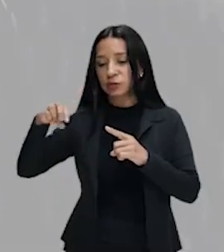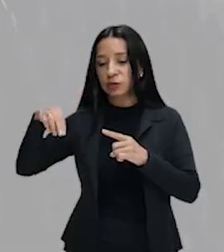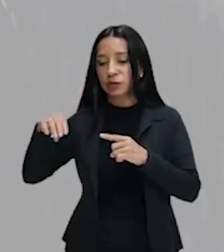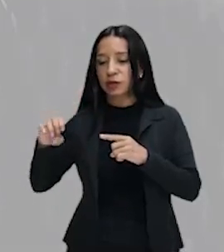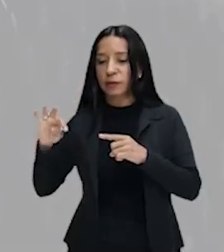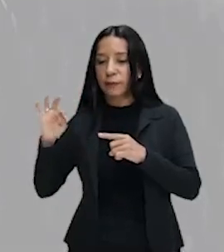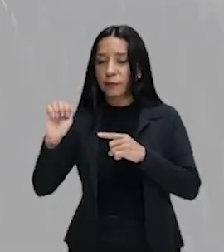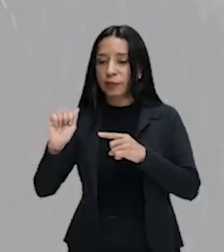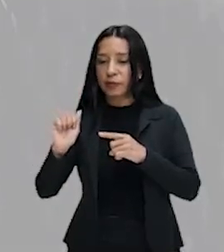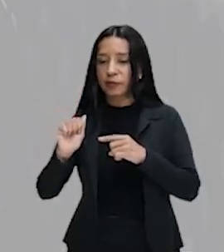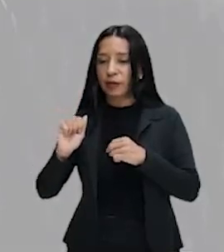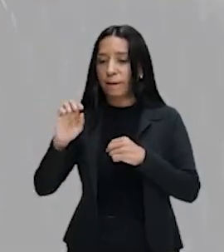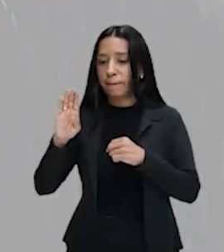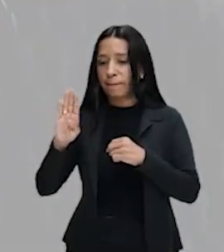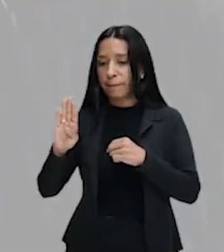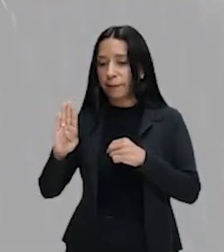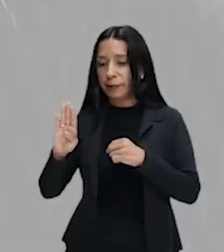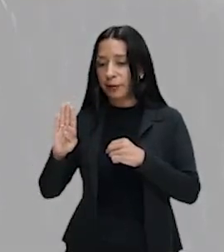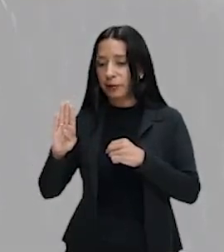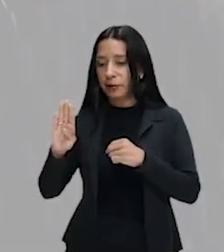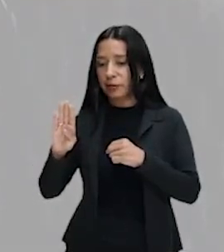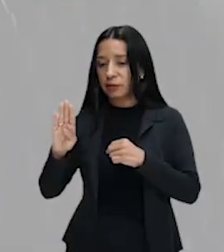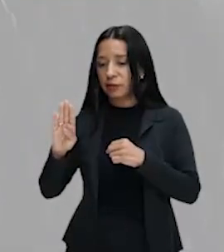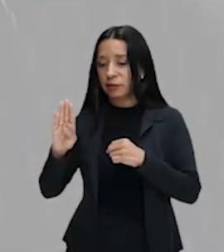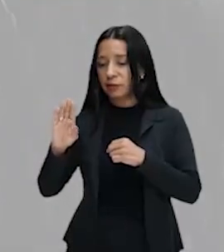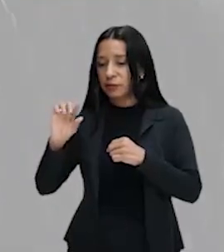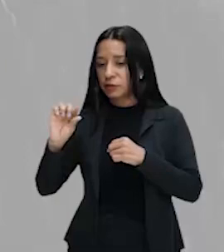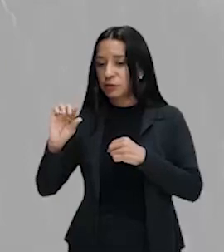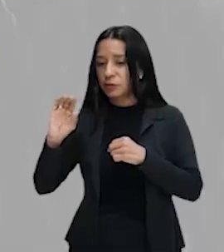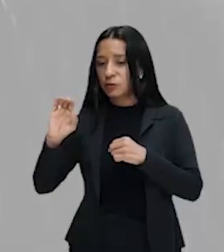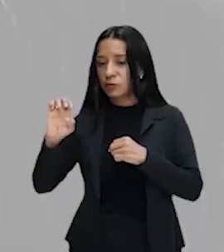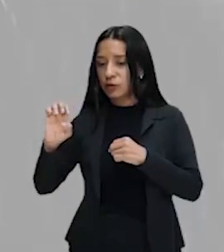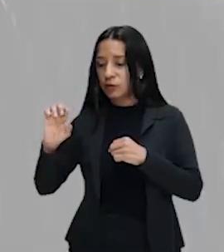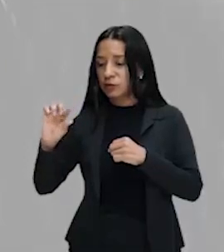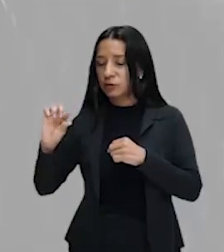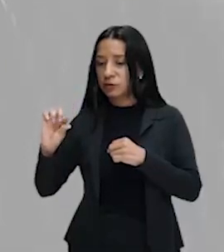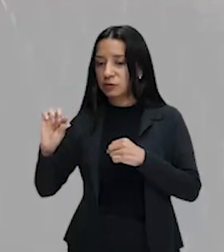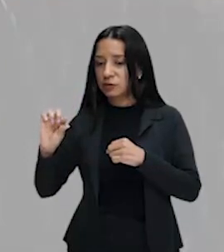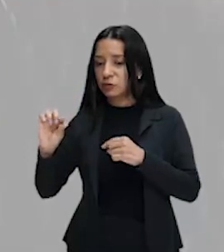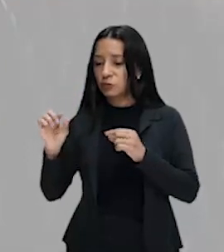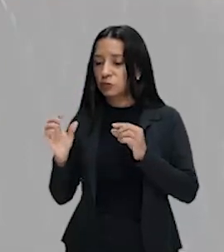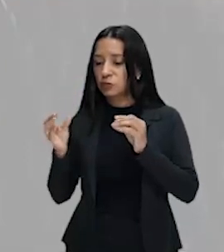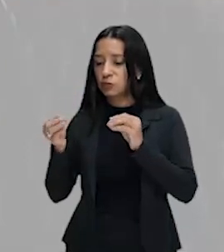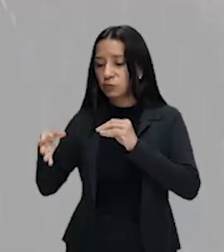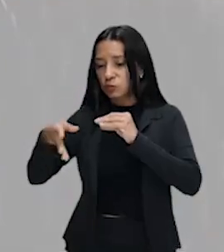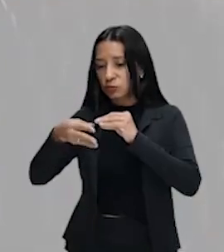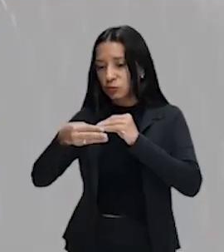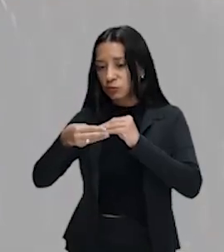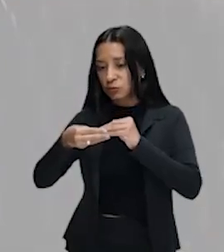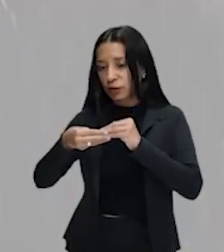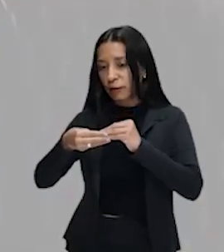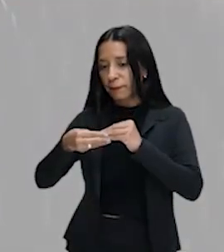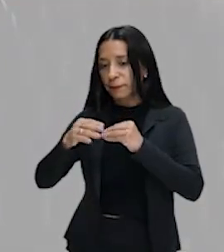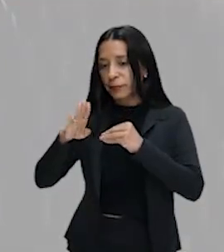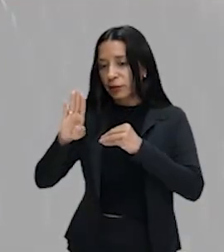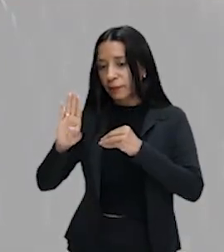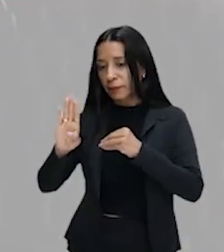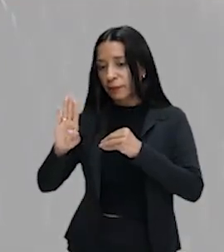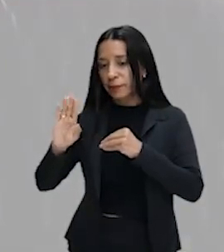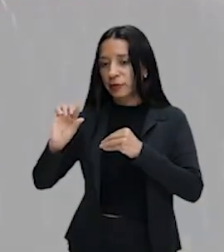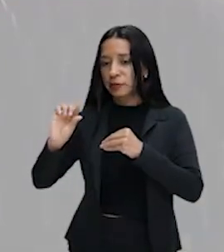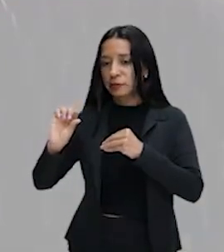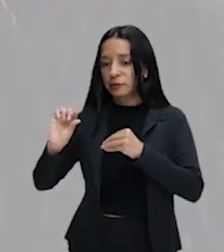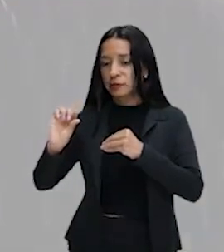gameta Bzinho, Ezinho. Pode fazer, ó, se você pegar, vai juntar Bzinho com Ezinho, vai dar Bzinho,